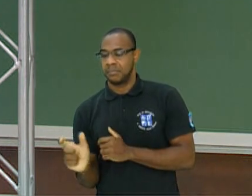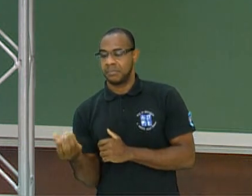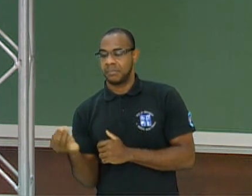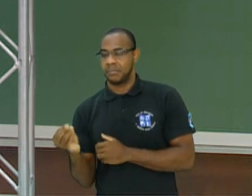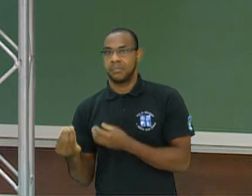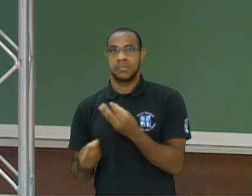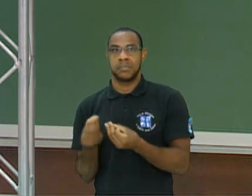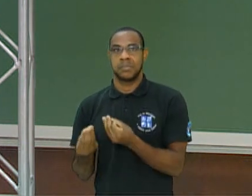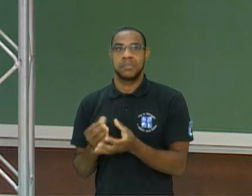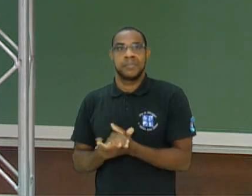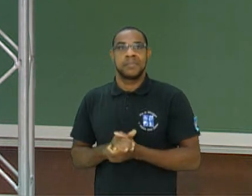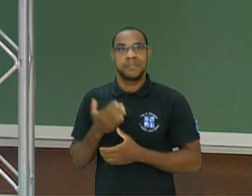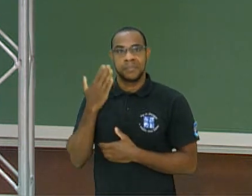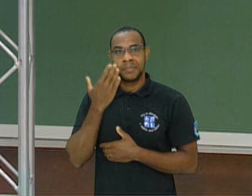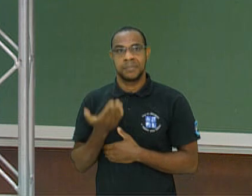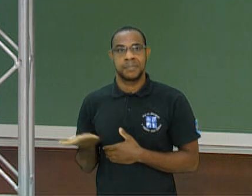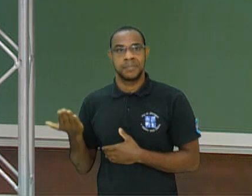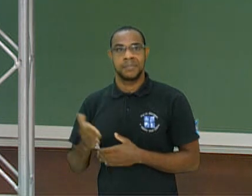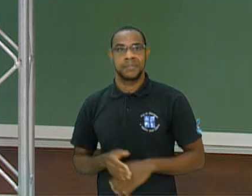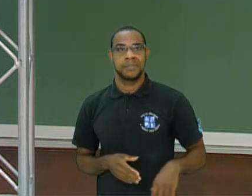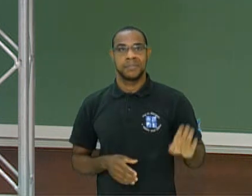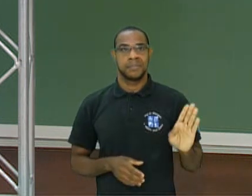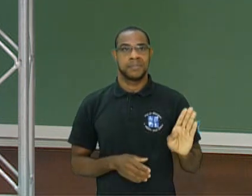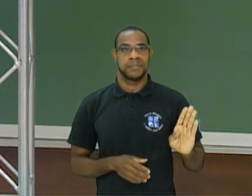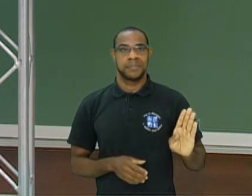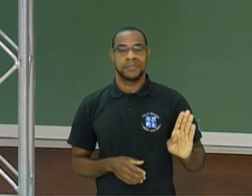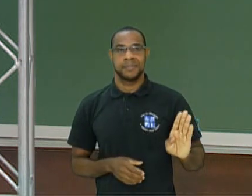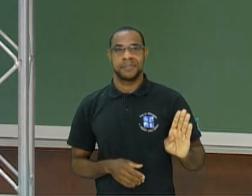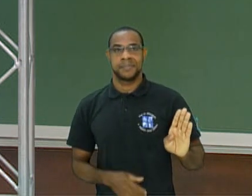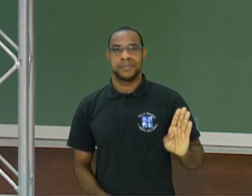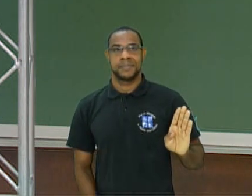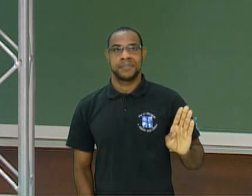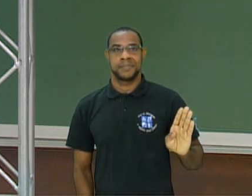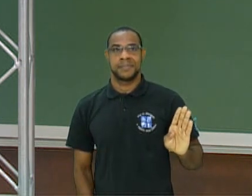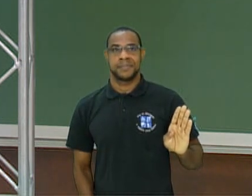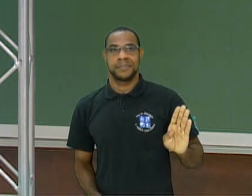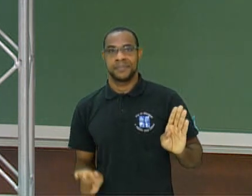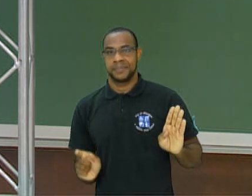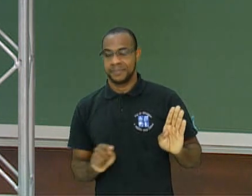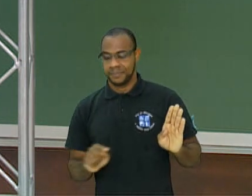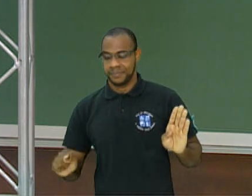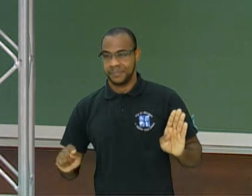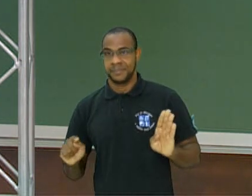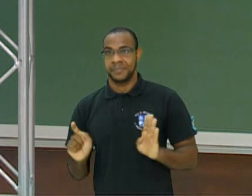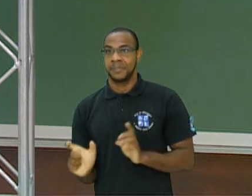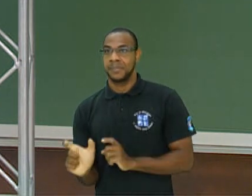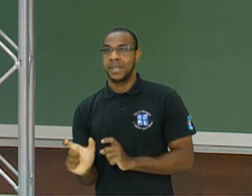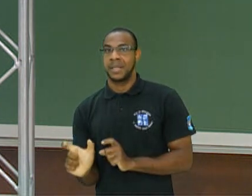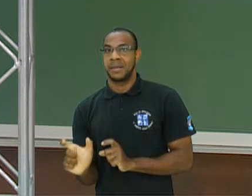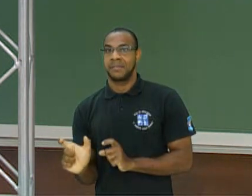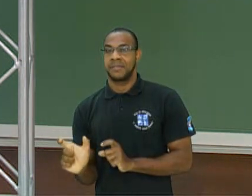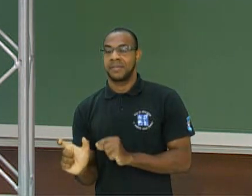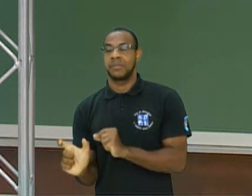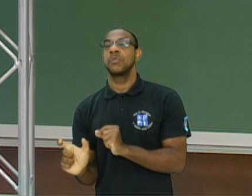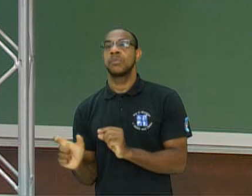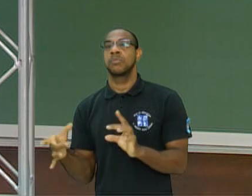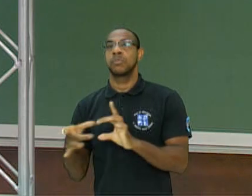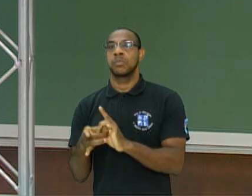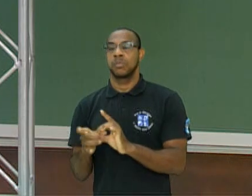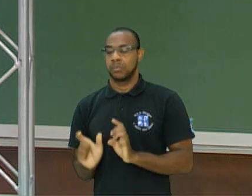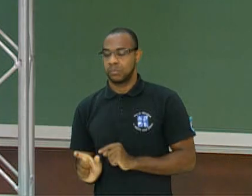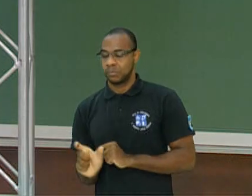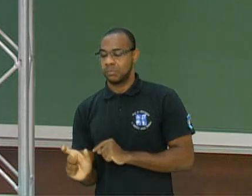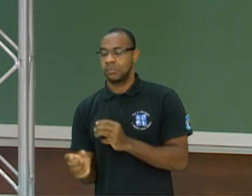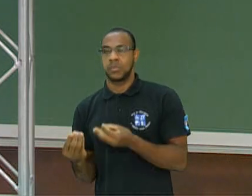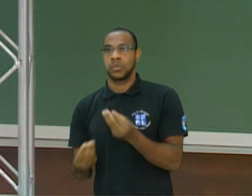um programa de TV. She's a media executive, actress, billionaire, philanthropist, and ela é executiva,